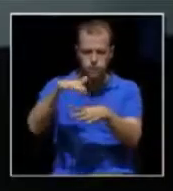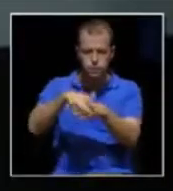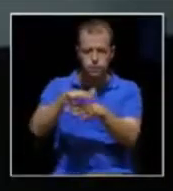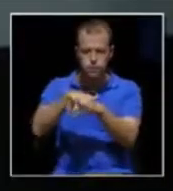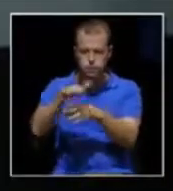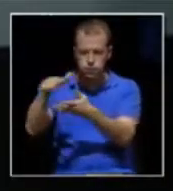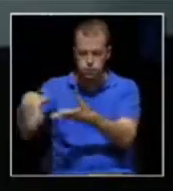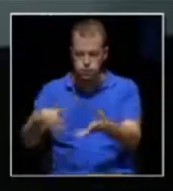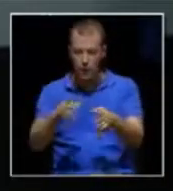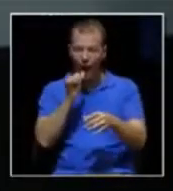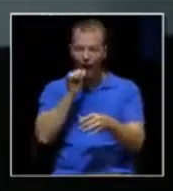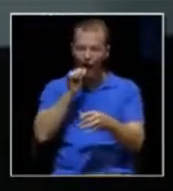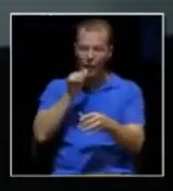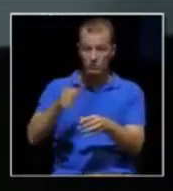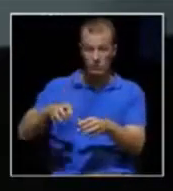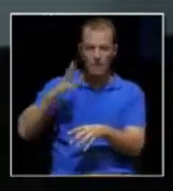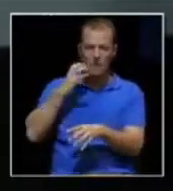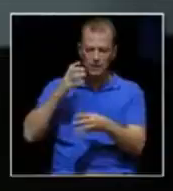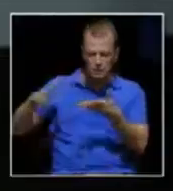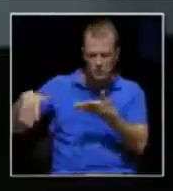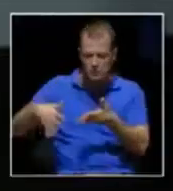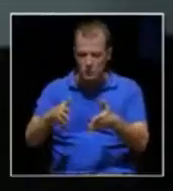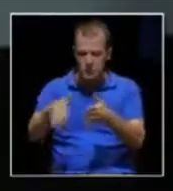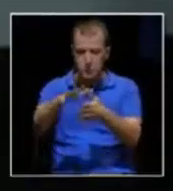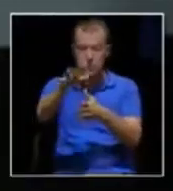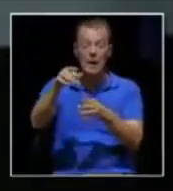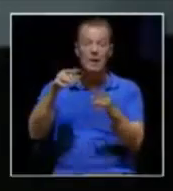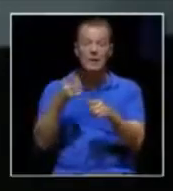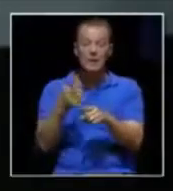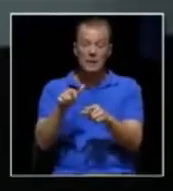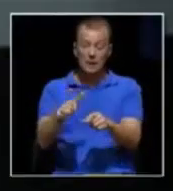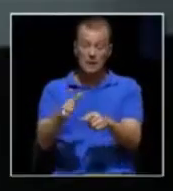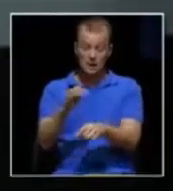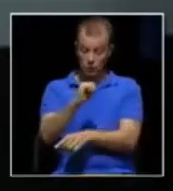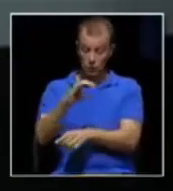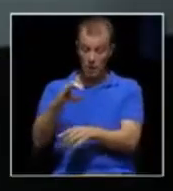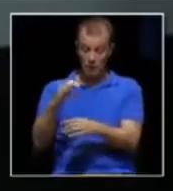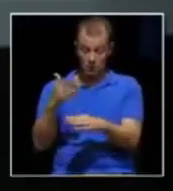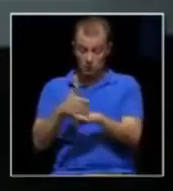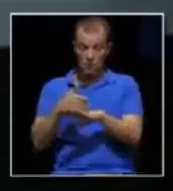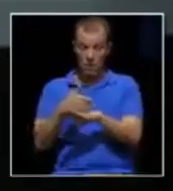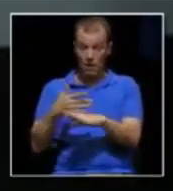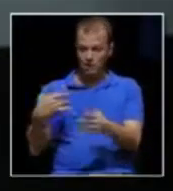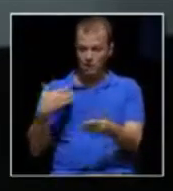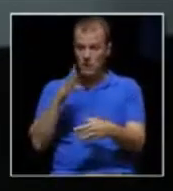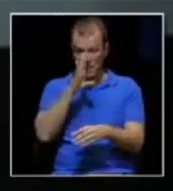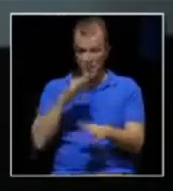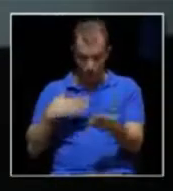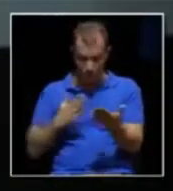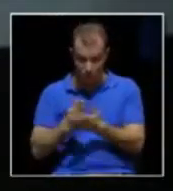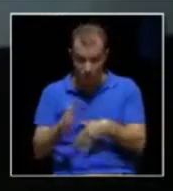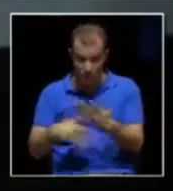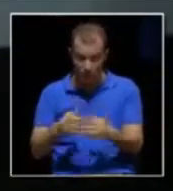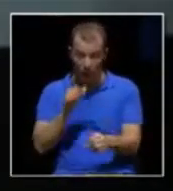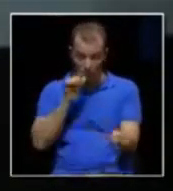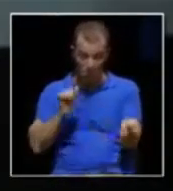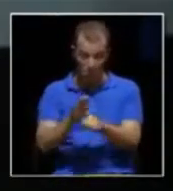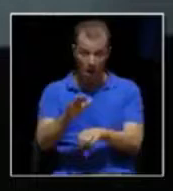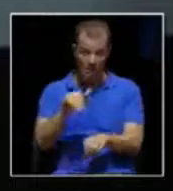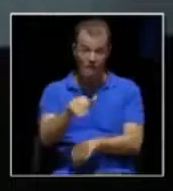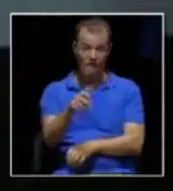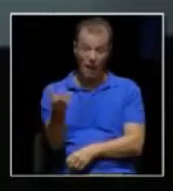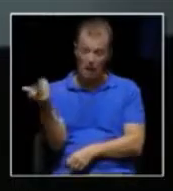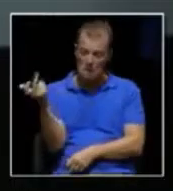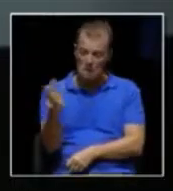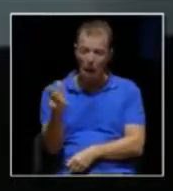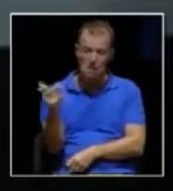de plásticos que vai parar ao mar. Estima-se mesmo que a meio deste século, se tudo se mantiver ao ritmo atual, os mares terão uma maior presença